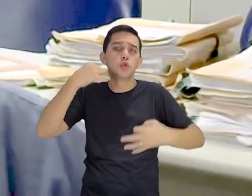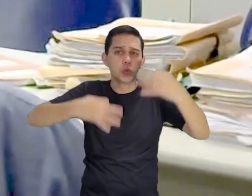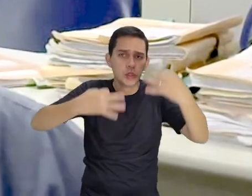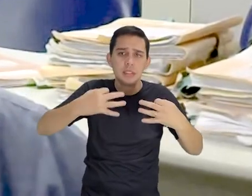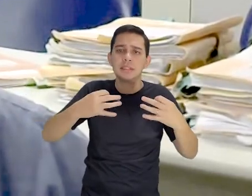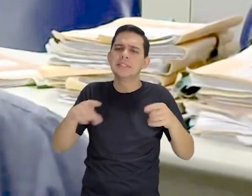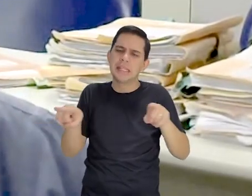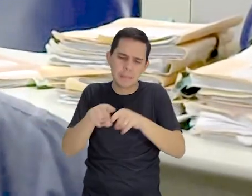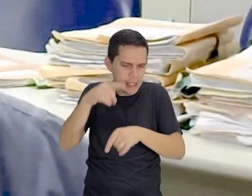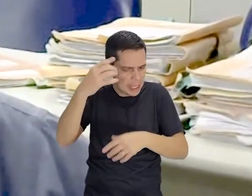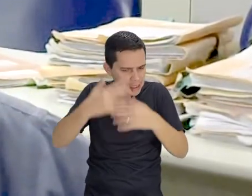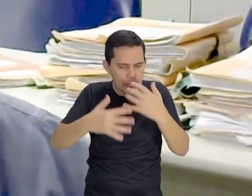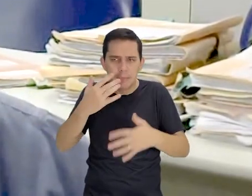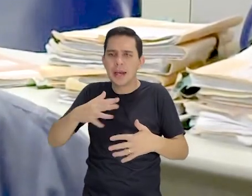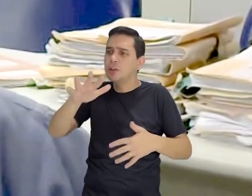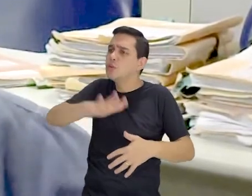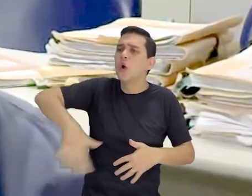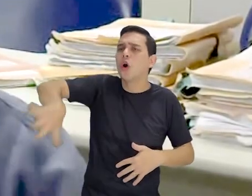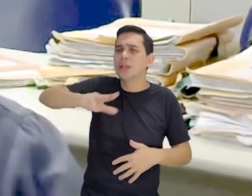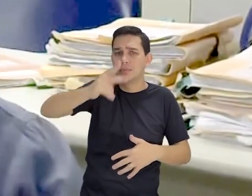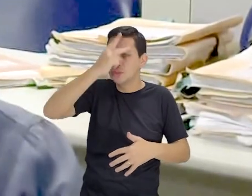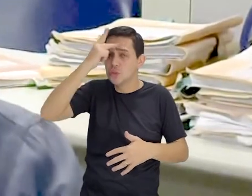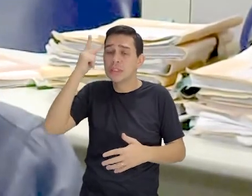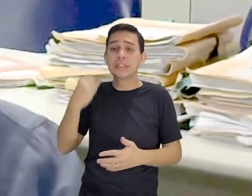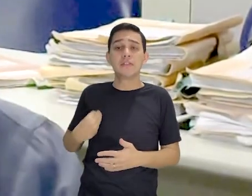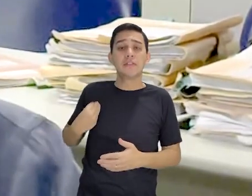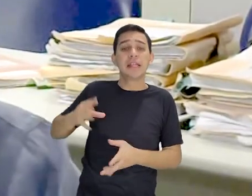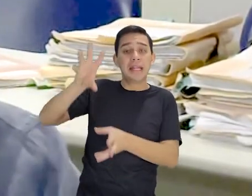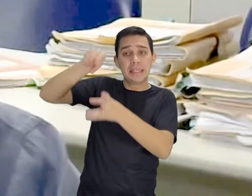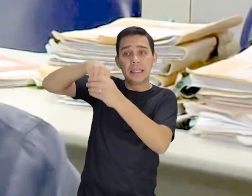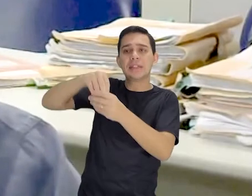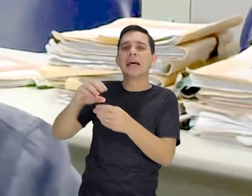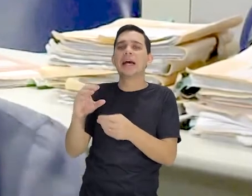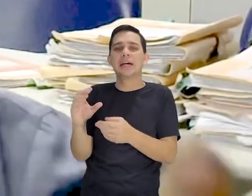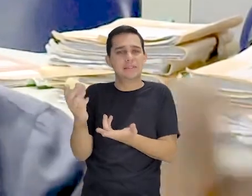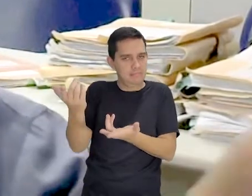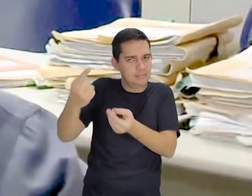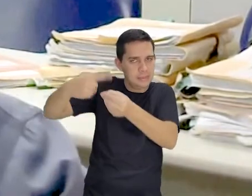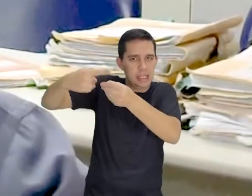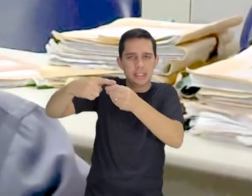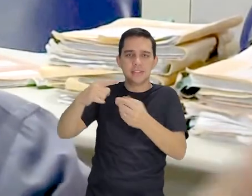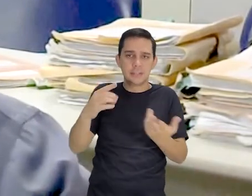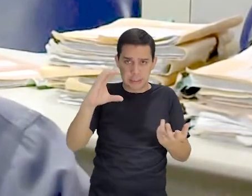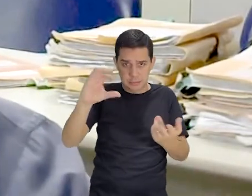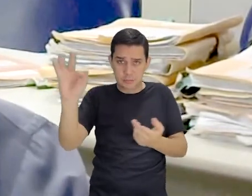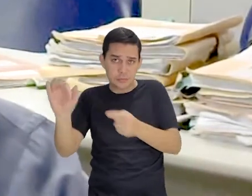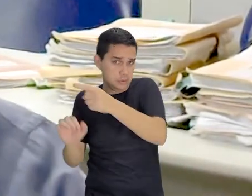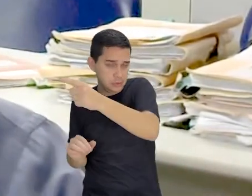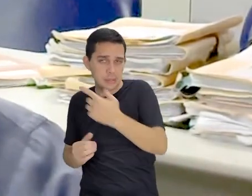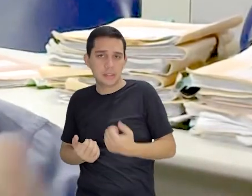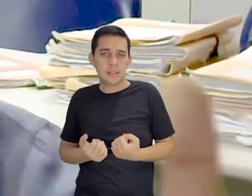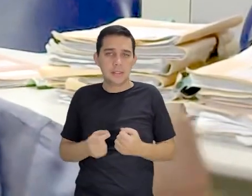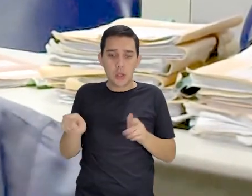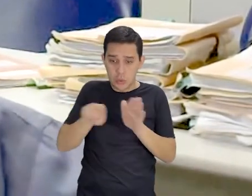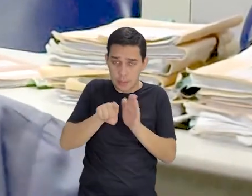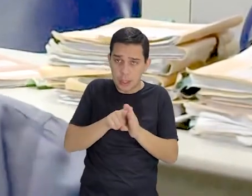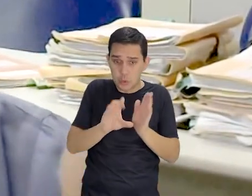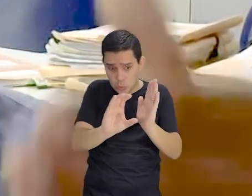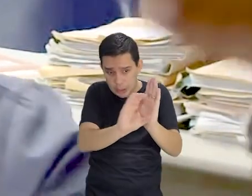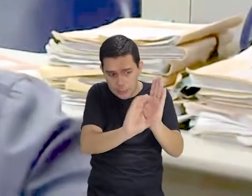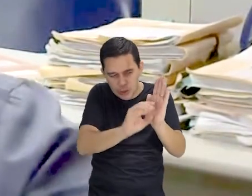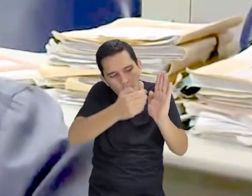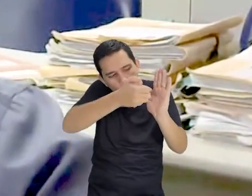viola também o bem-estar do cidadão. E aí, num outro capítulo da minha ação civil pública, eu pormenorizo um pouco quais